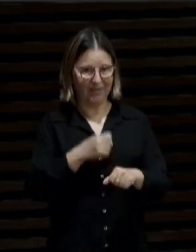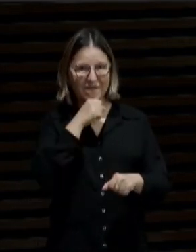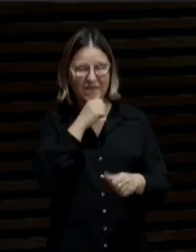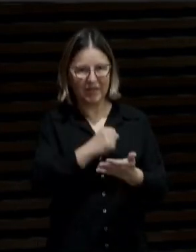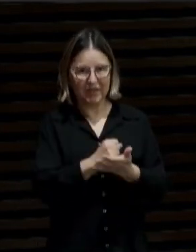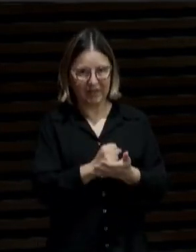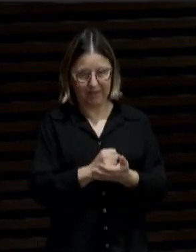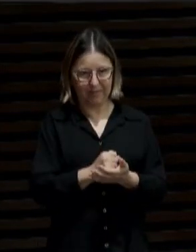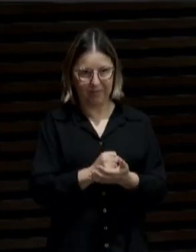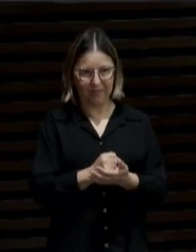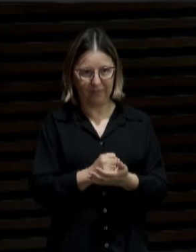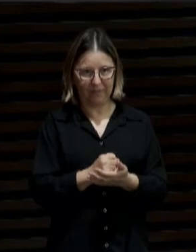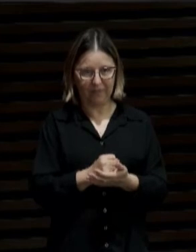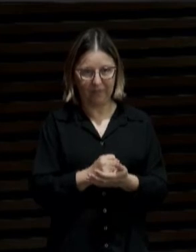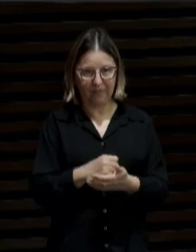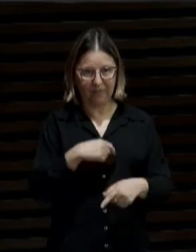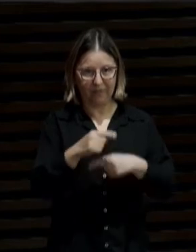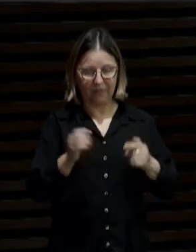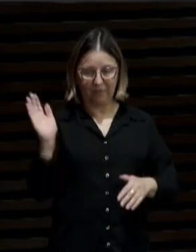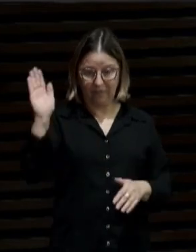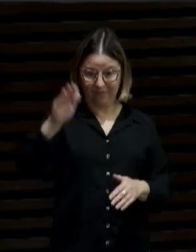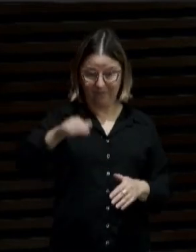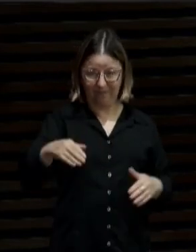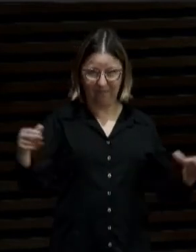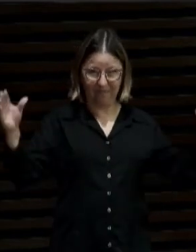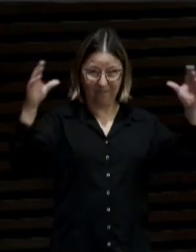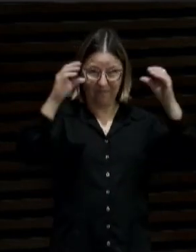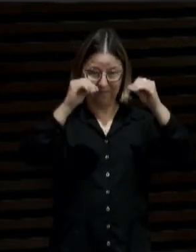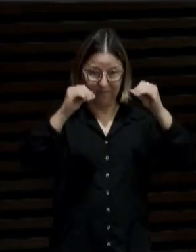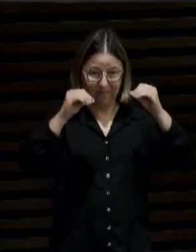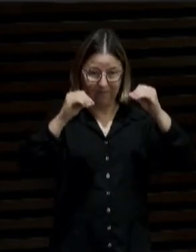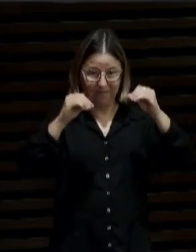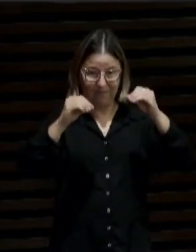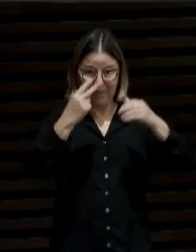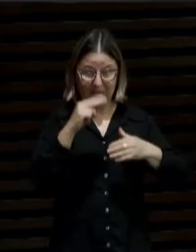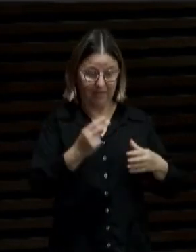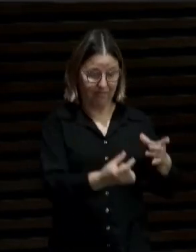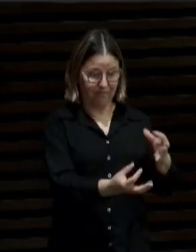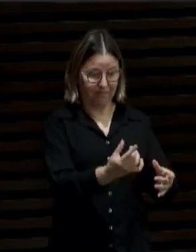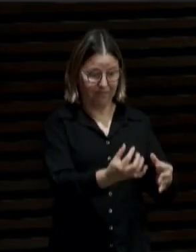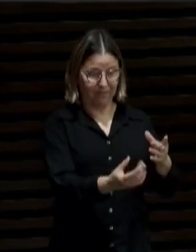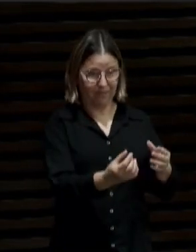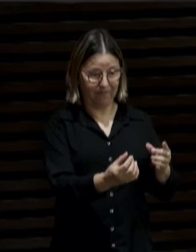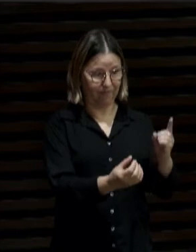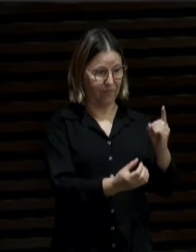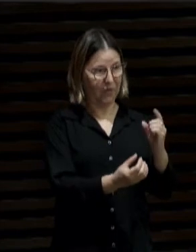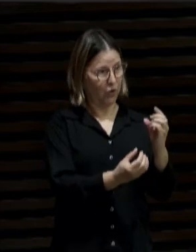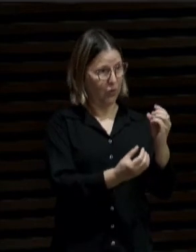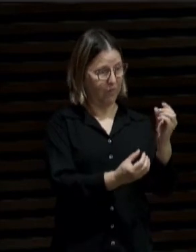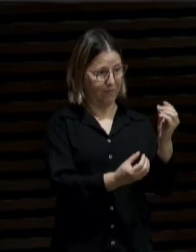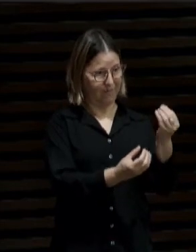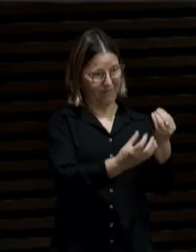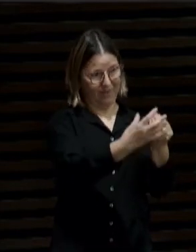houve densas trevas, e eis um fogareiro fumejante e uma tocha de fogo que